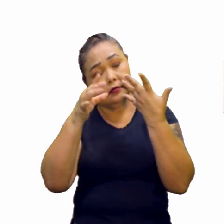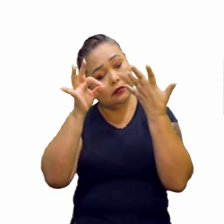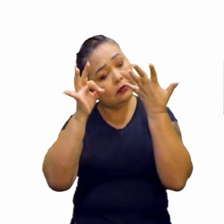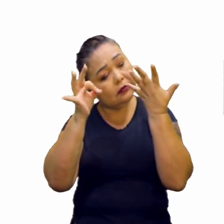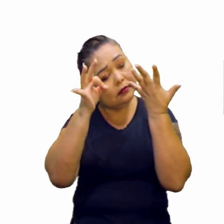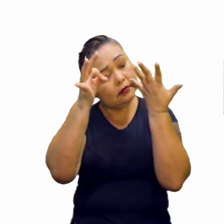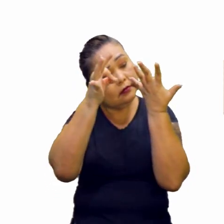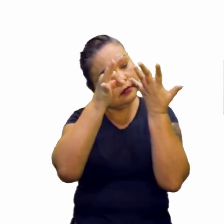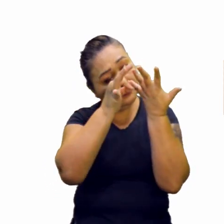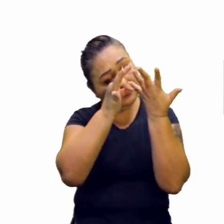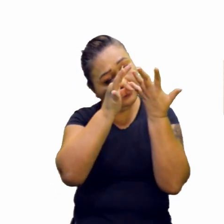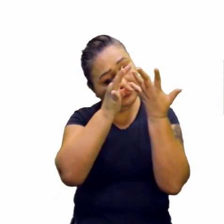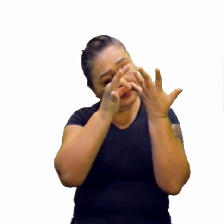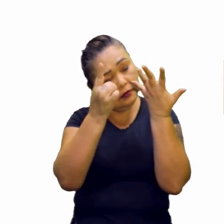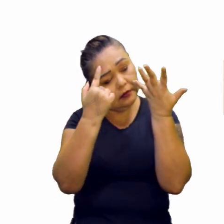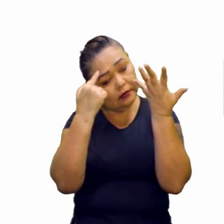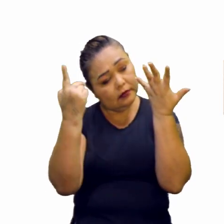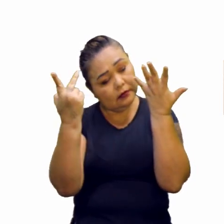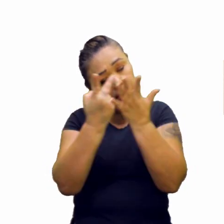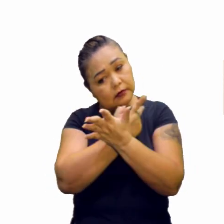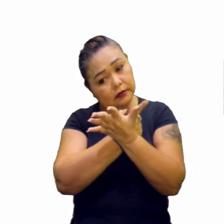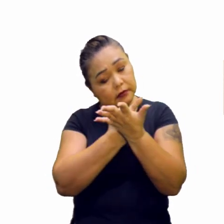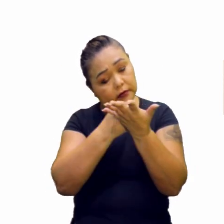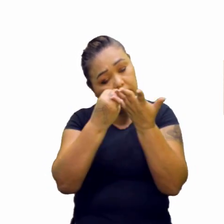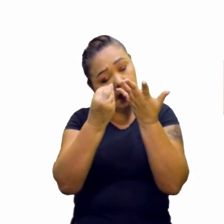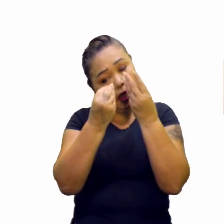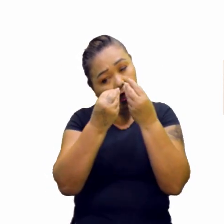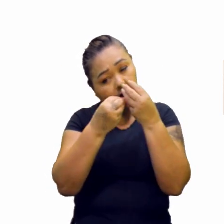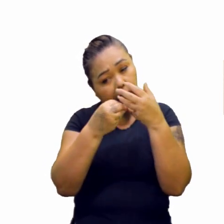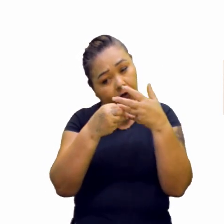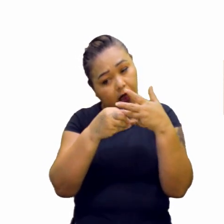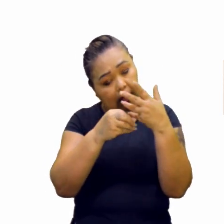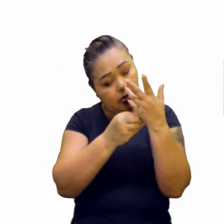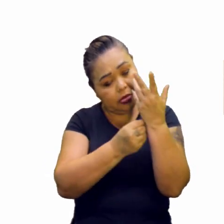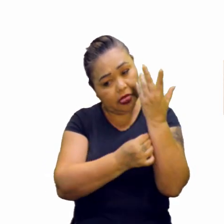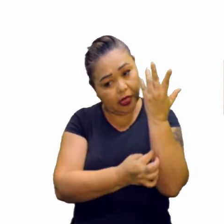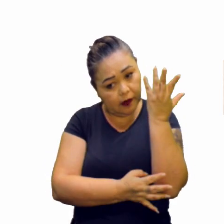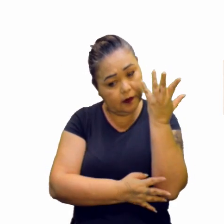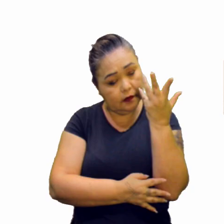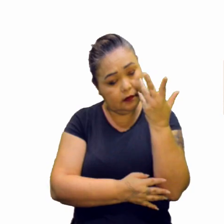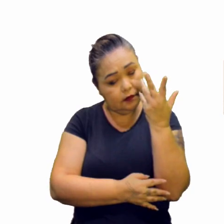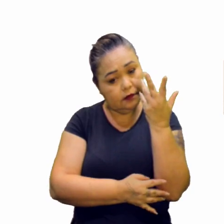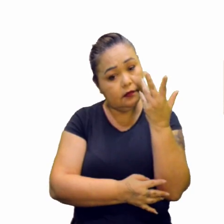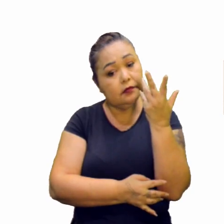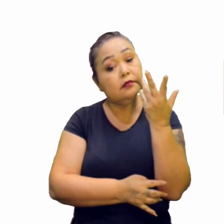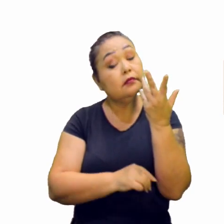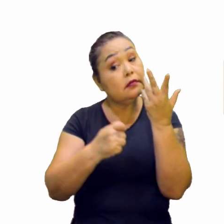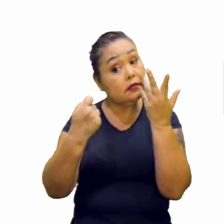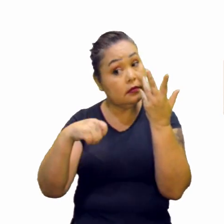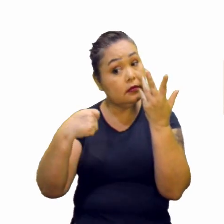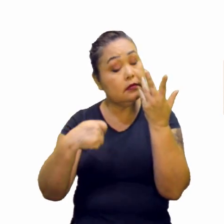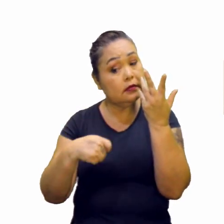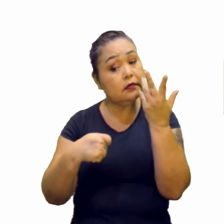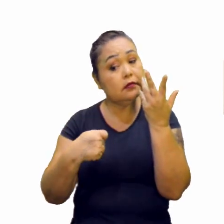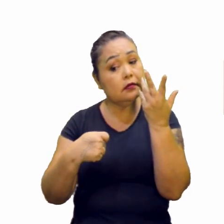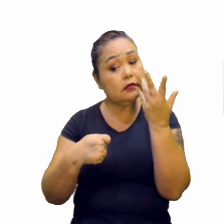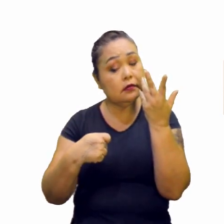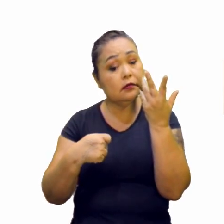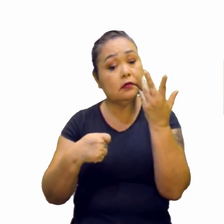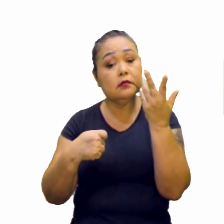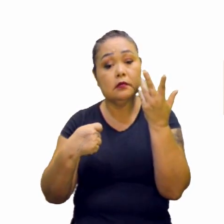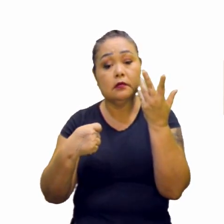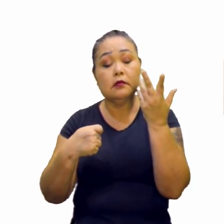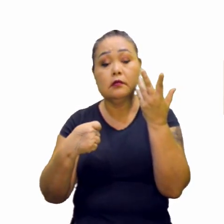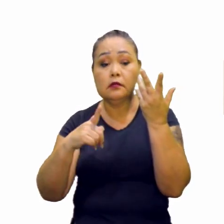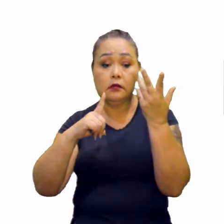possam causar danos fitopatológicos, há necessidade de interferências. Tem